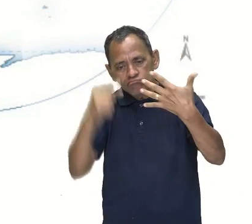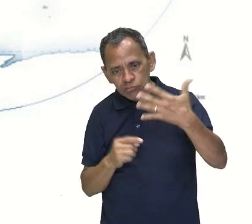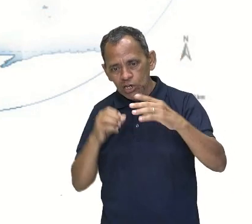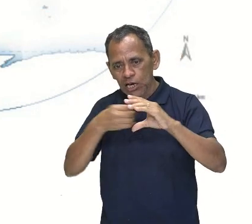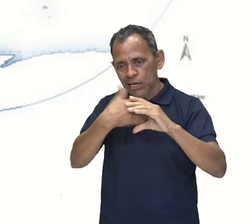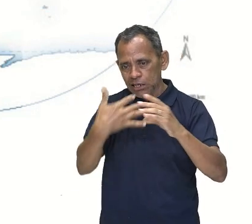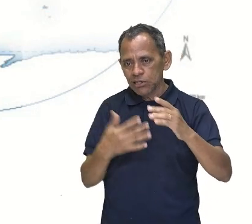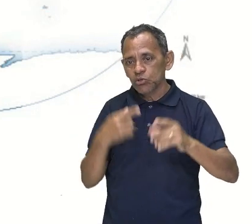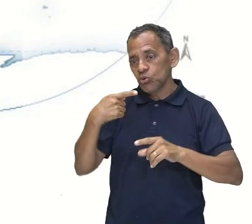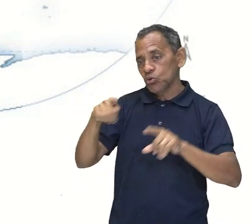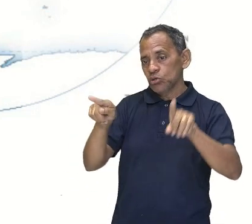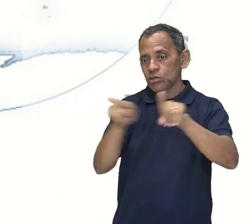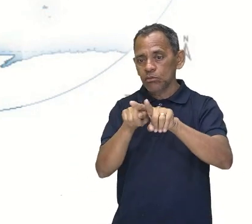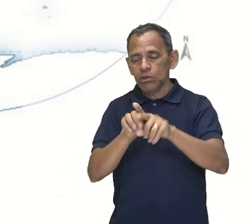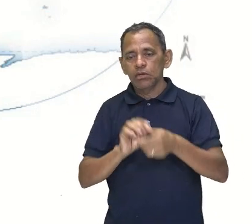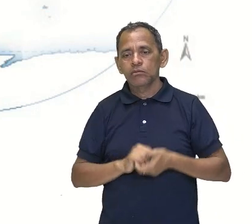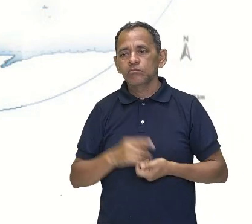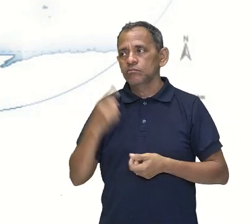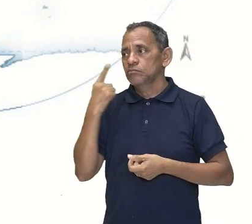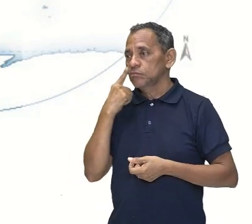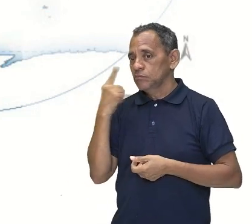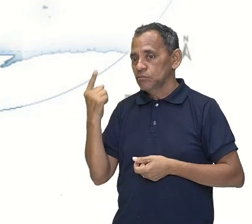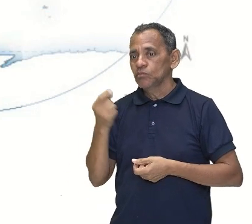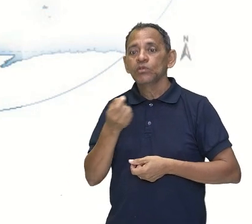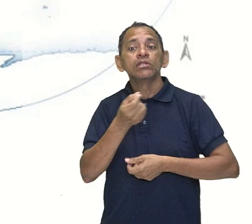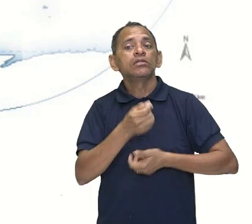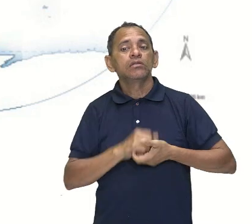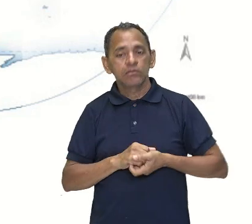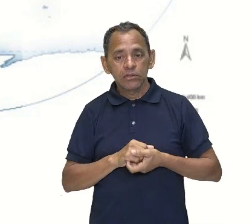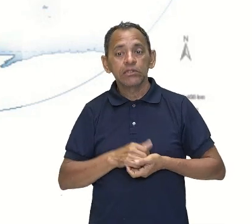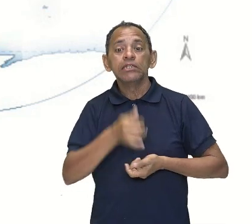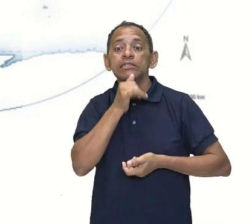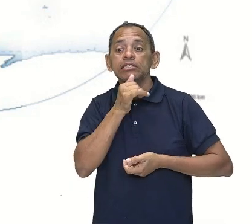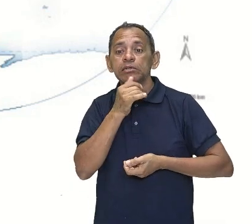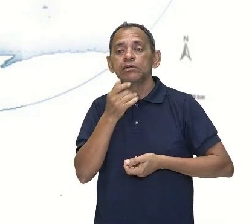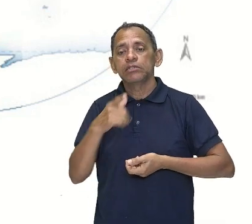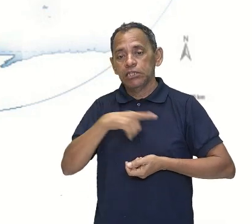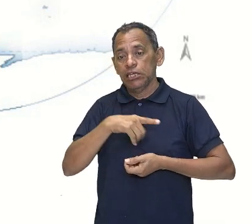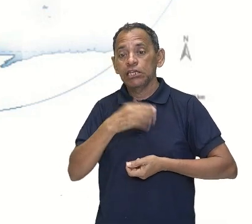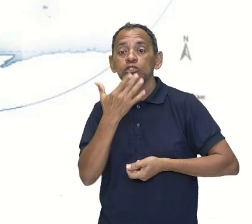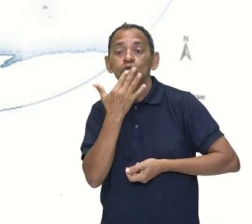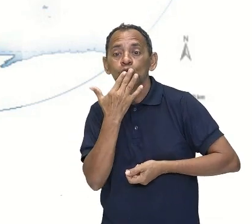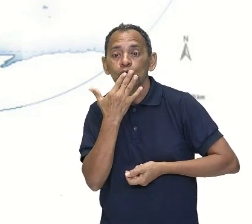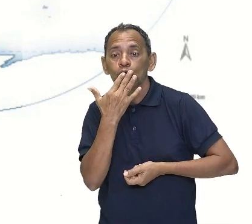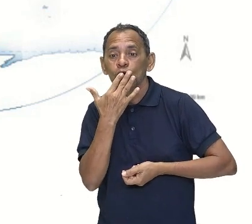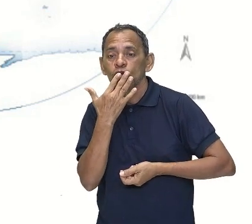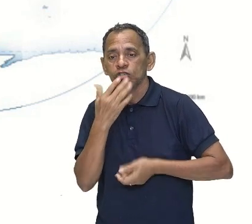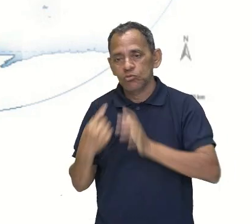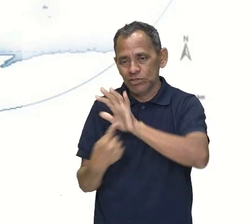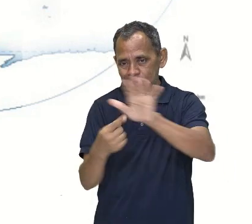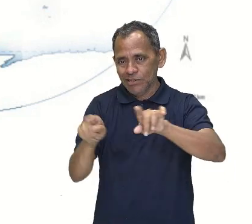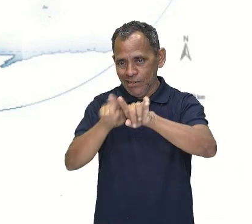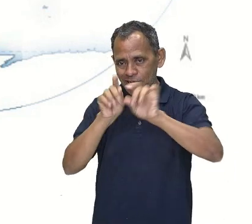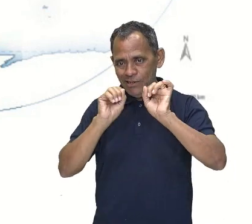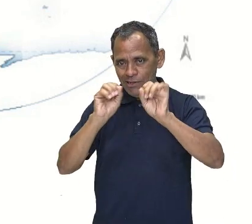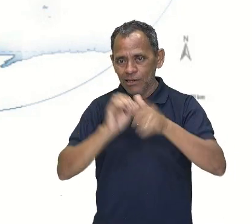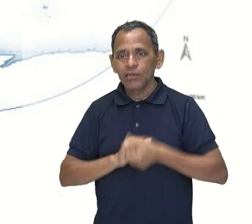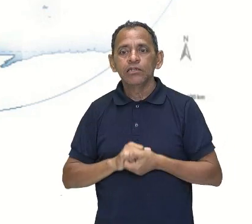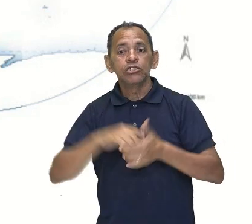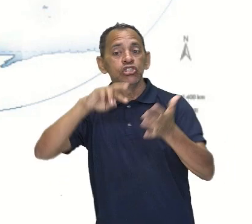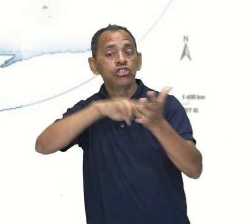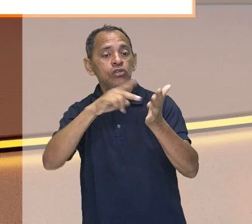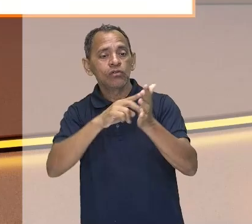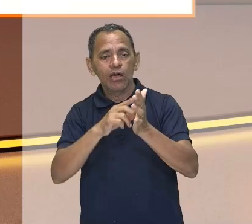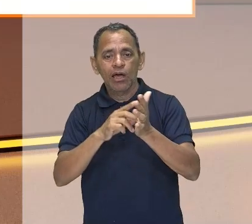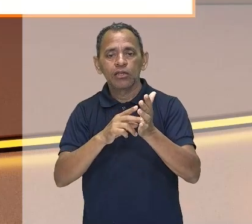aqui, a gente tem as cores, trazendo ali o significado das informações do nosso mapa. E eu